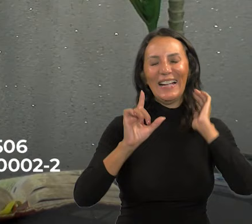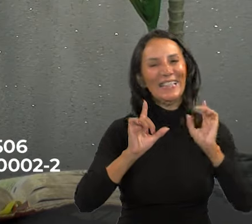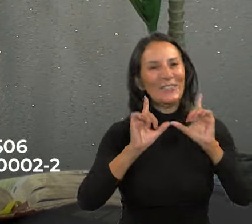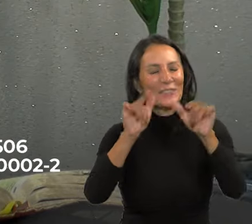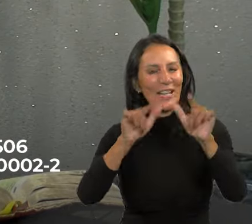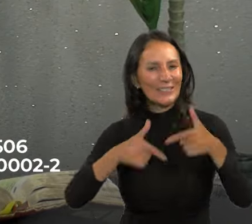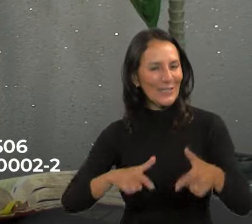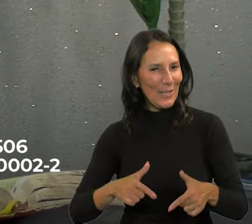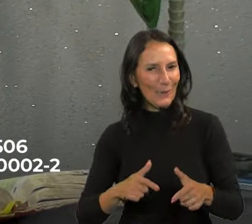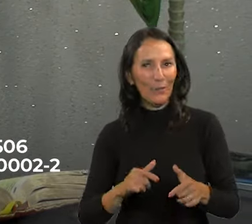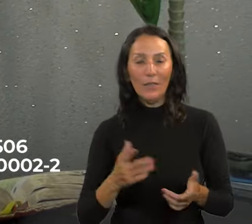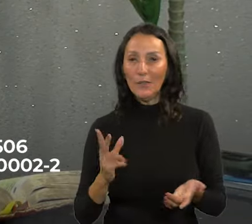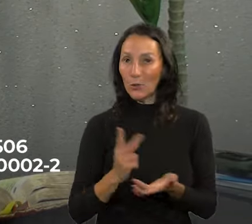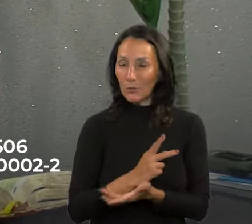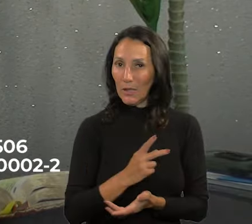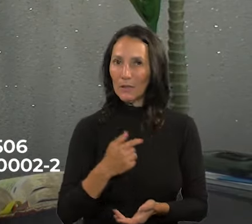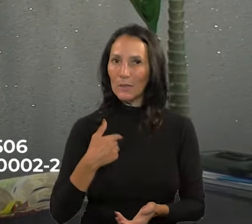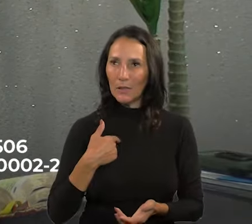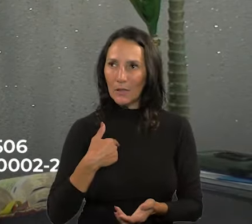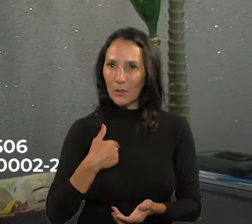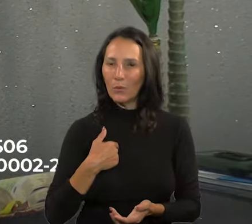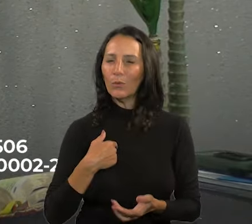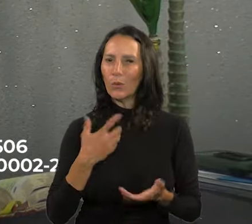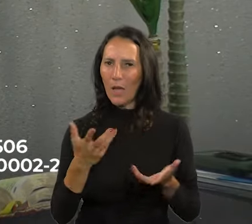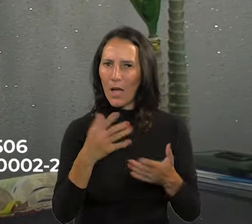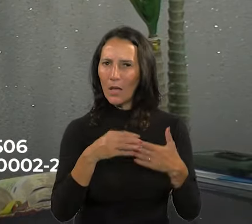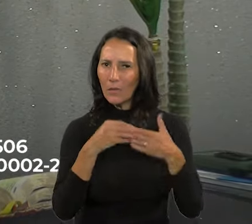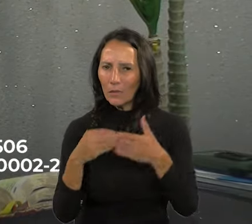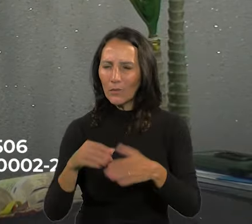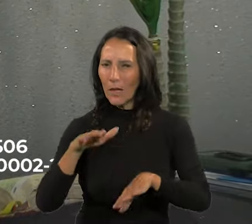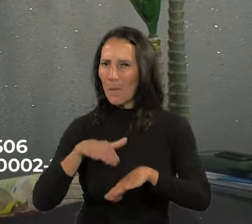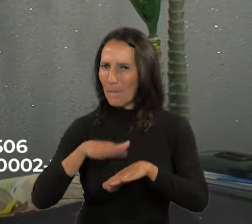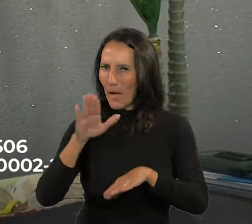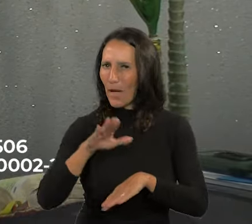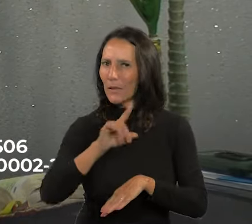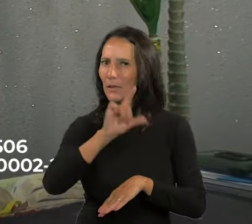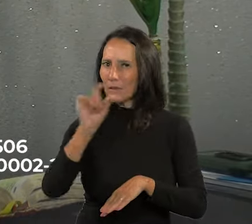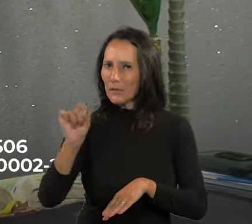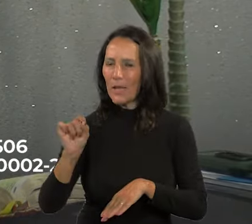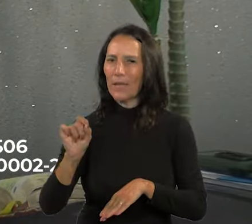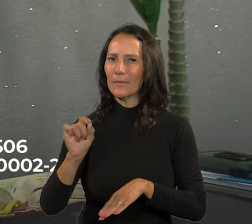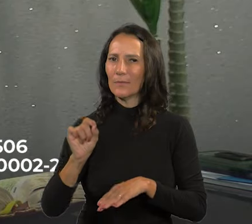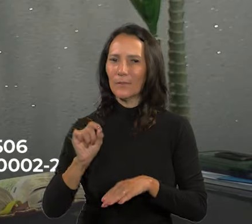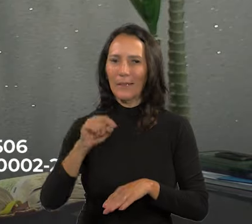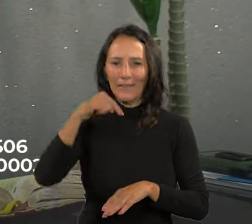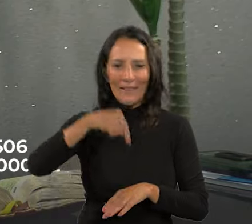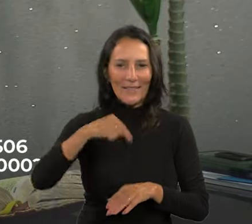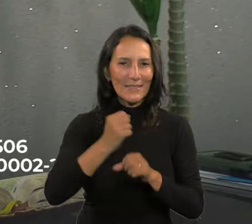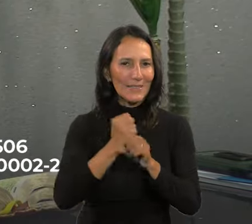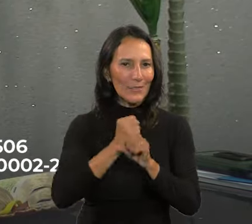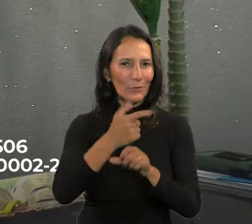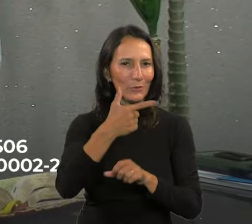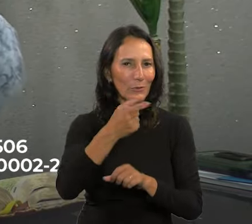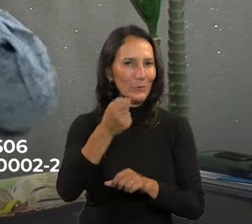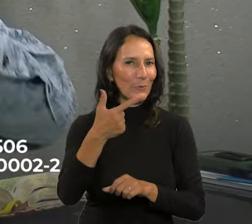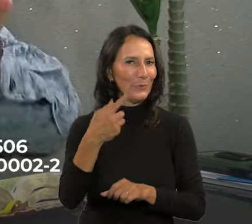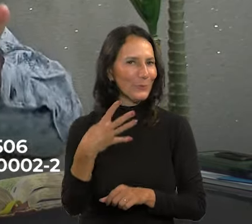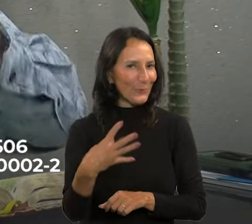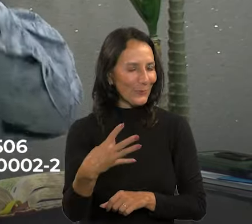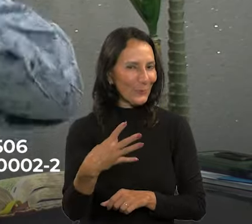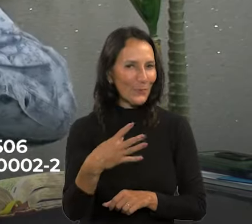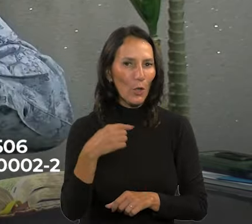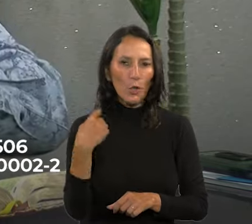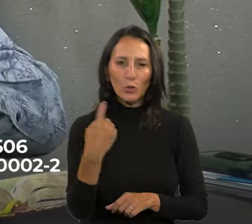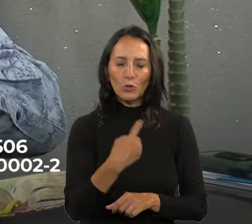eu vou levar mais 100 ainda em 2024, porque nós só adiamos, nós não cancelamos